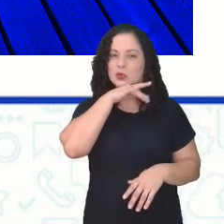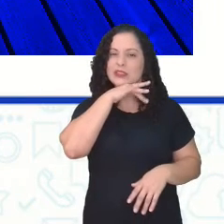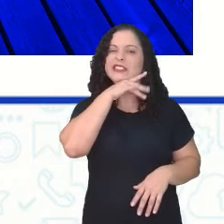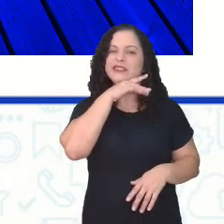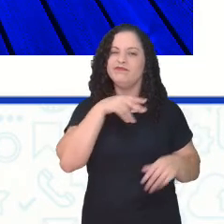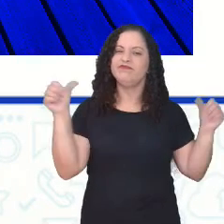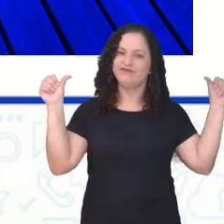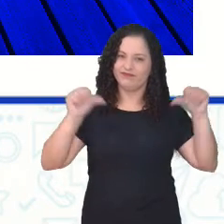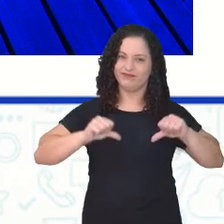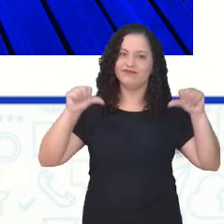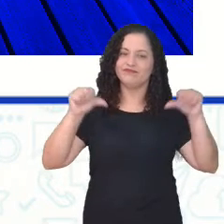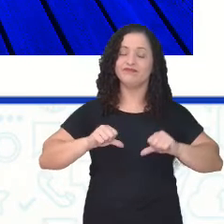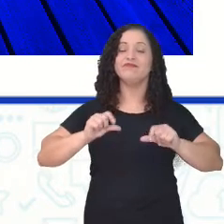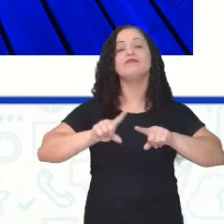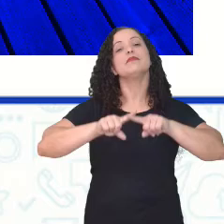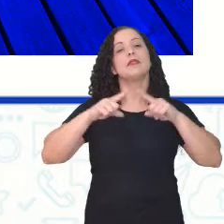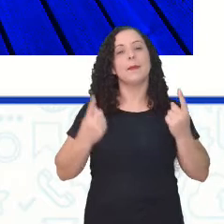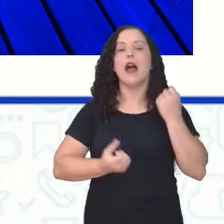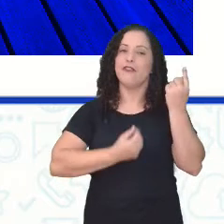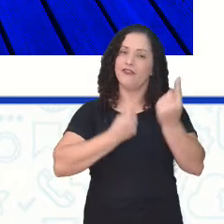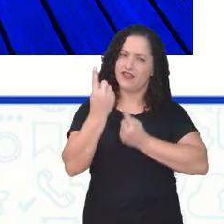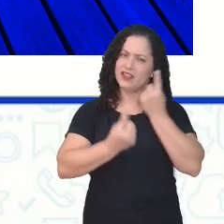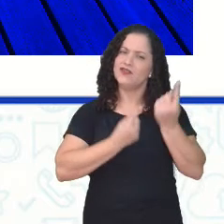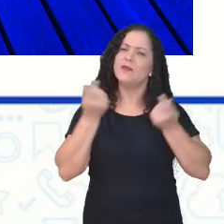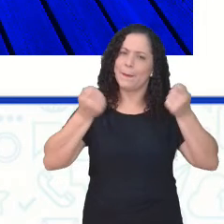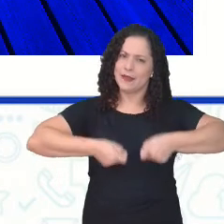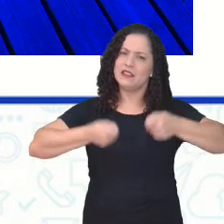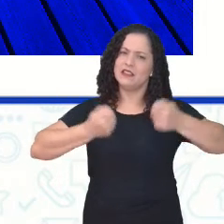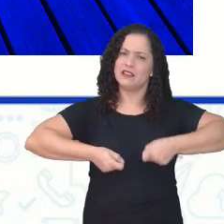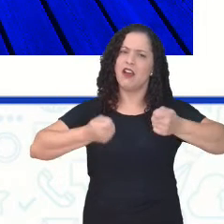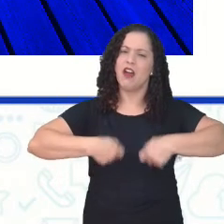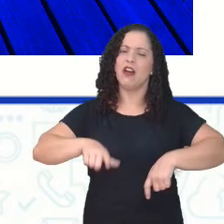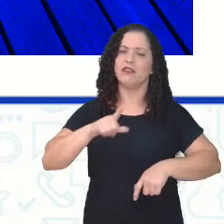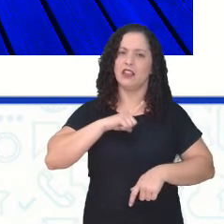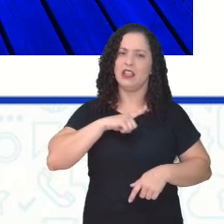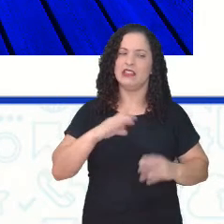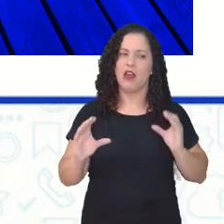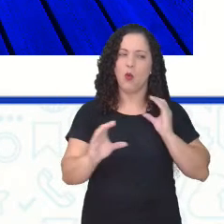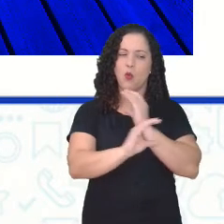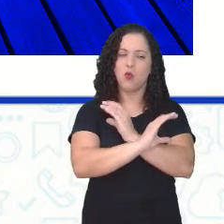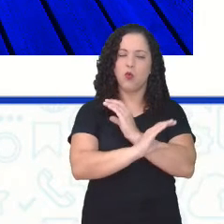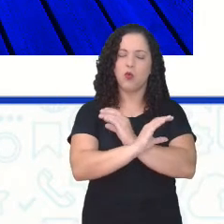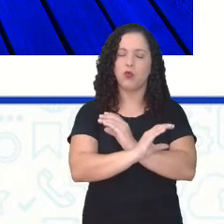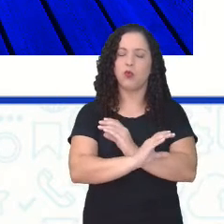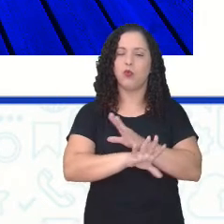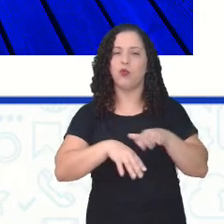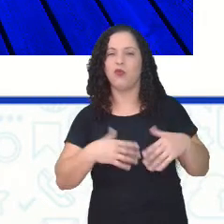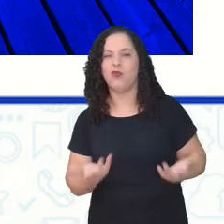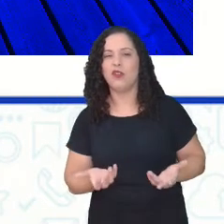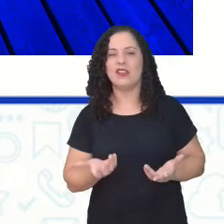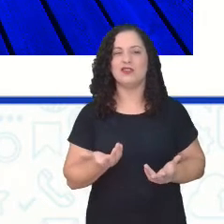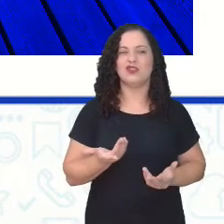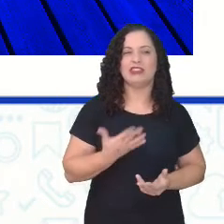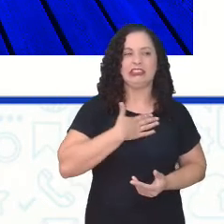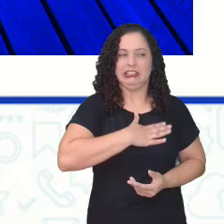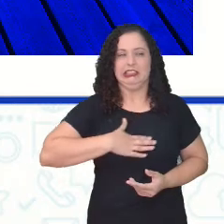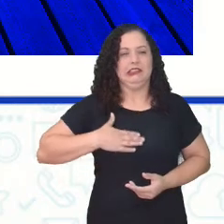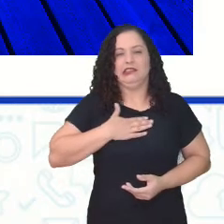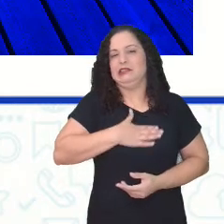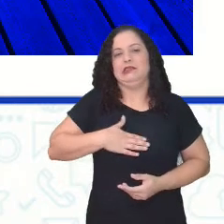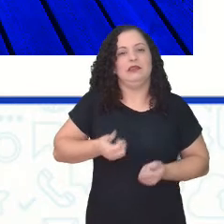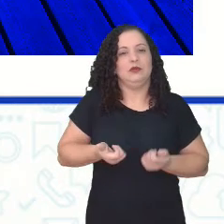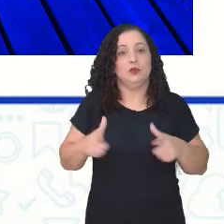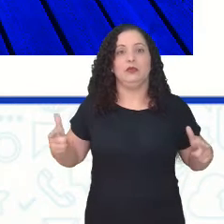legal, né? Mas é necessário, às vezes é necessário rolar aquela bad, aquele momento que não é tão agradável para